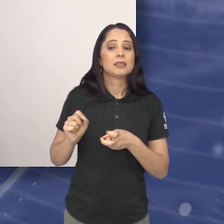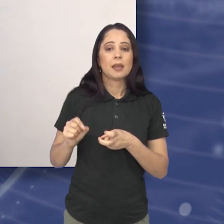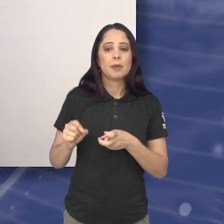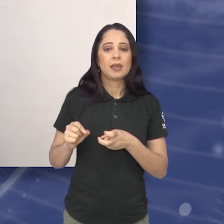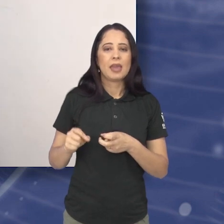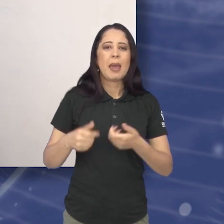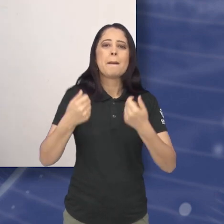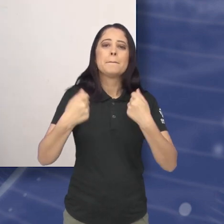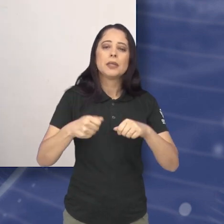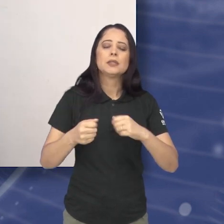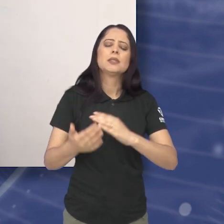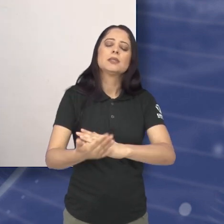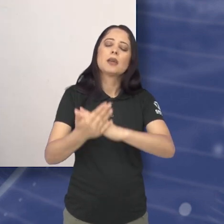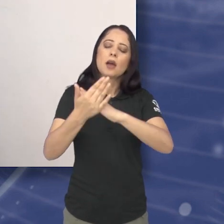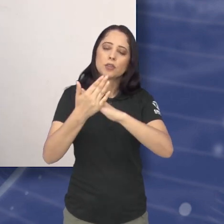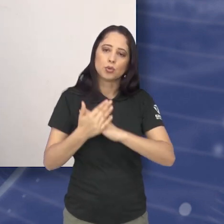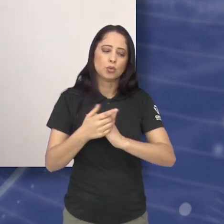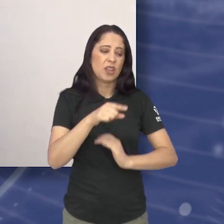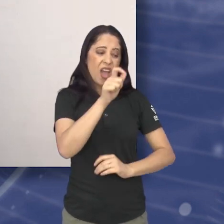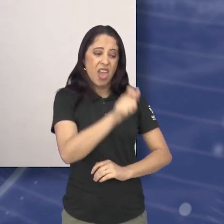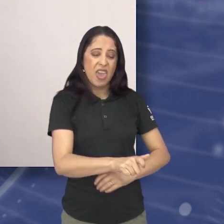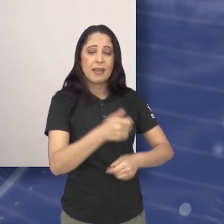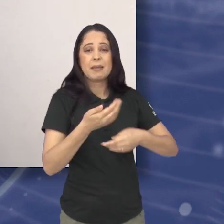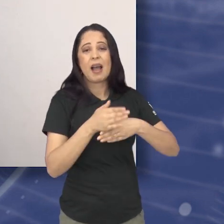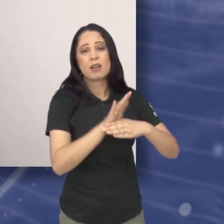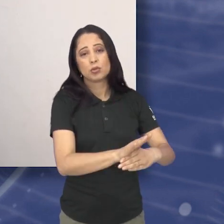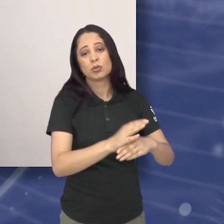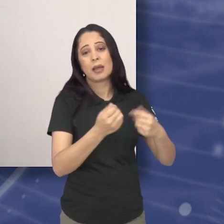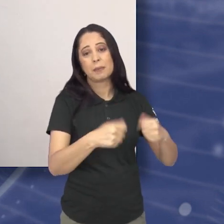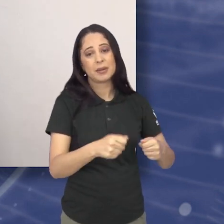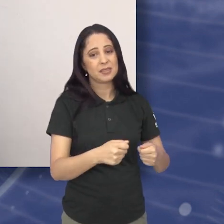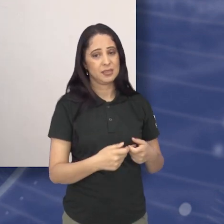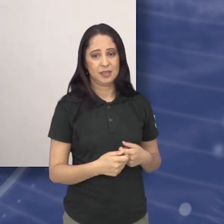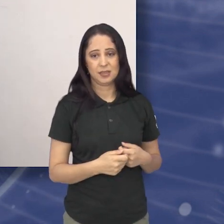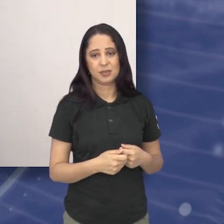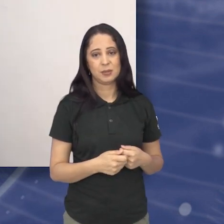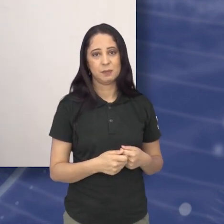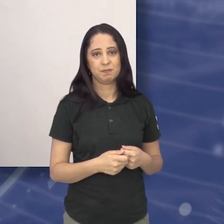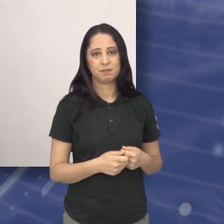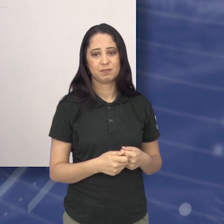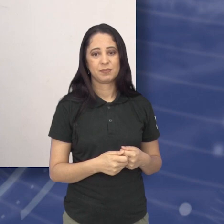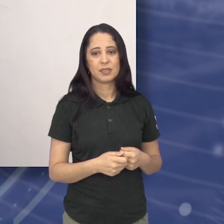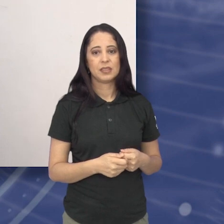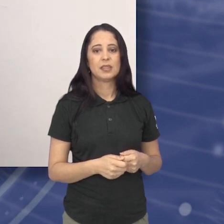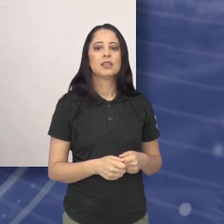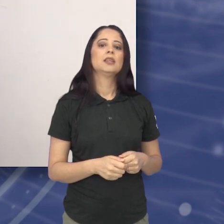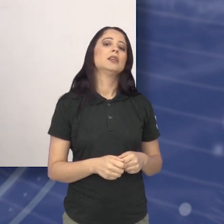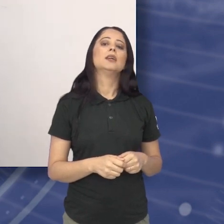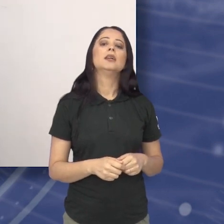precisa de muita ajuda, muito acompanhamento. Ele não responde só com uma simples orientação.